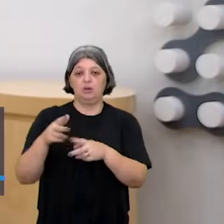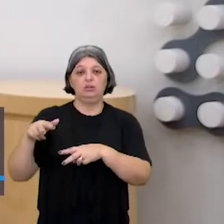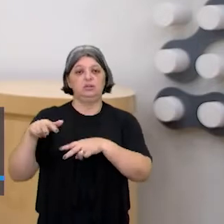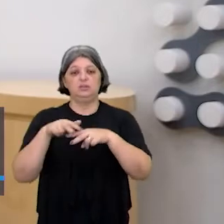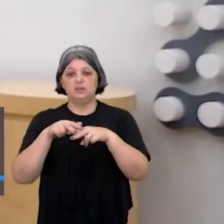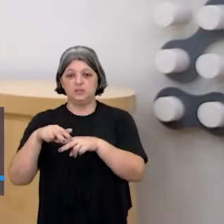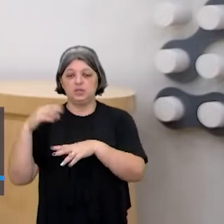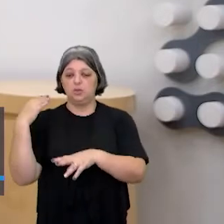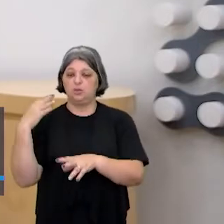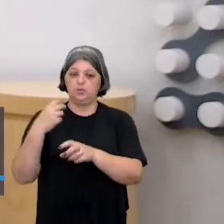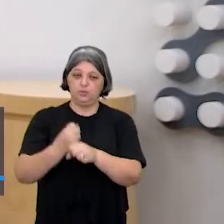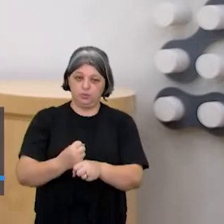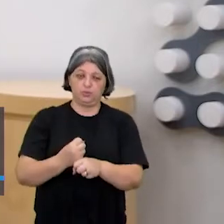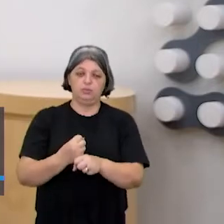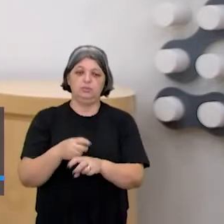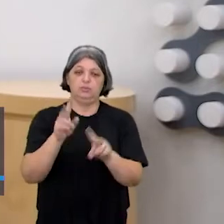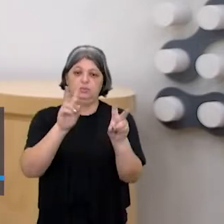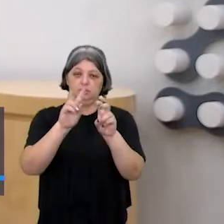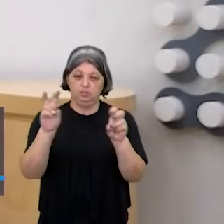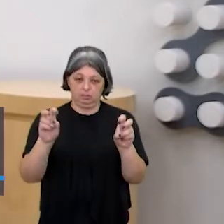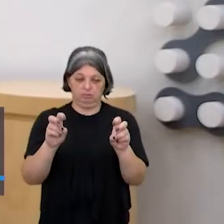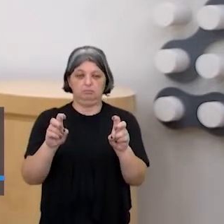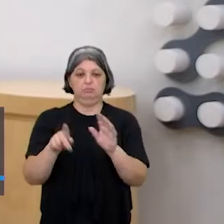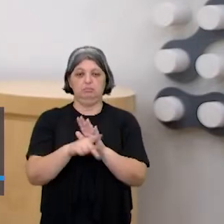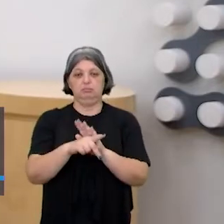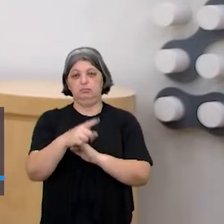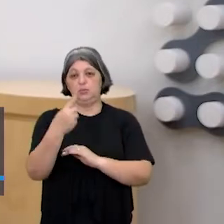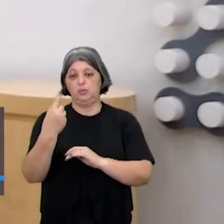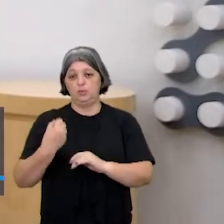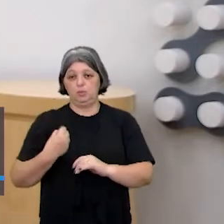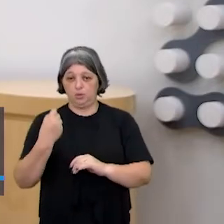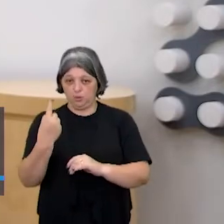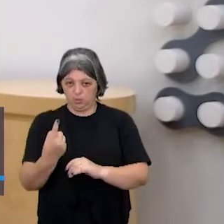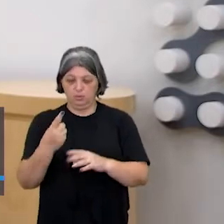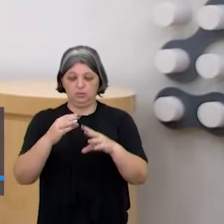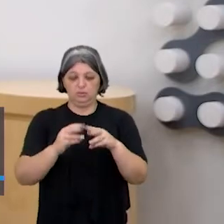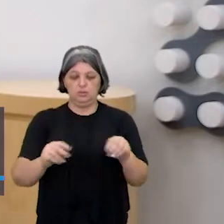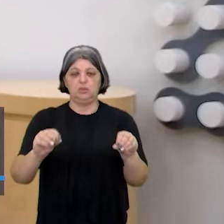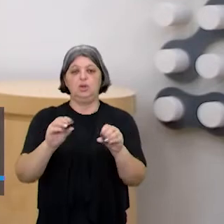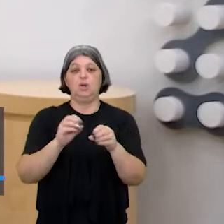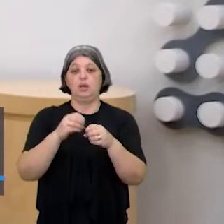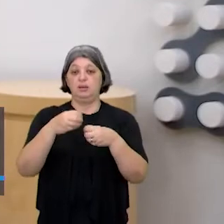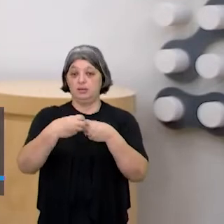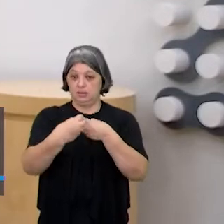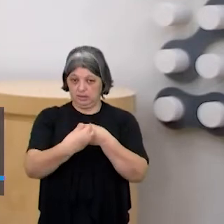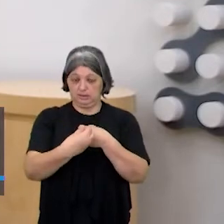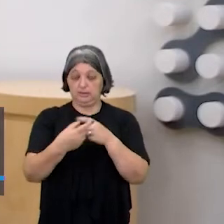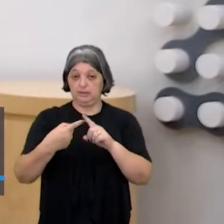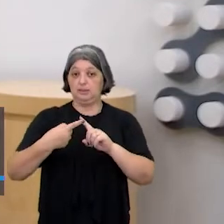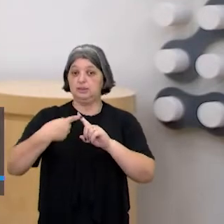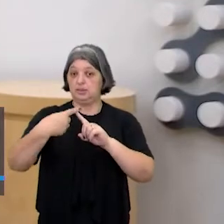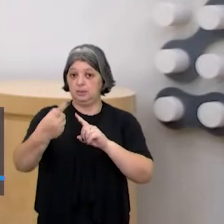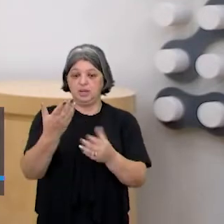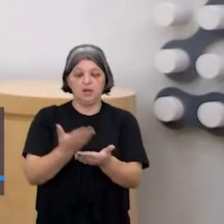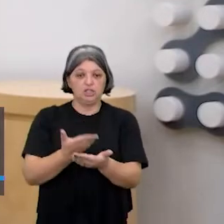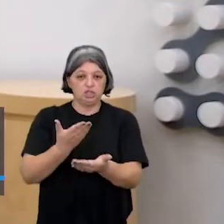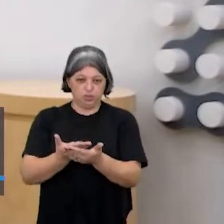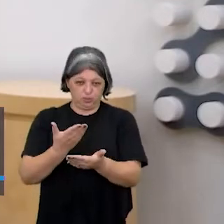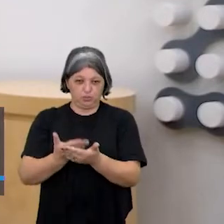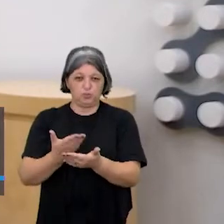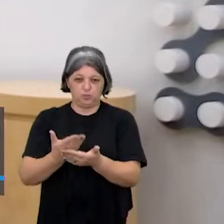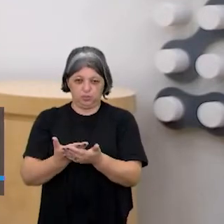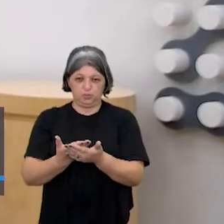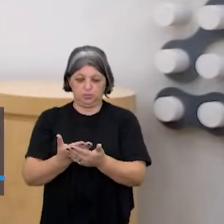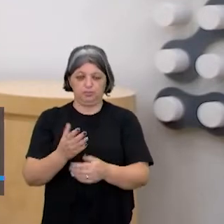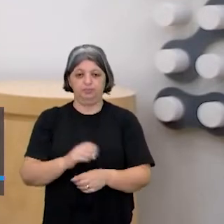retomada a respeito da atividade um do nosso componente do solo a célula nessa semana então de estudos aí